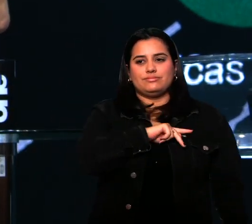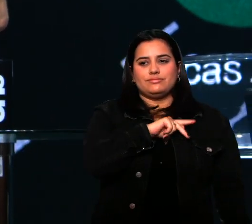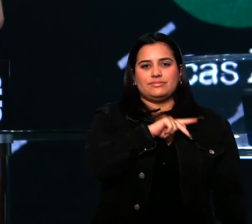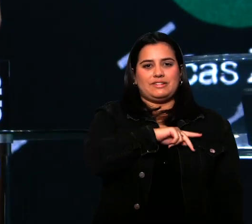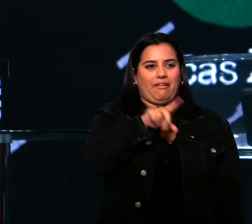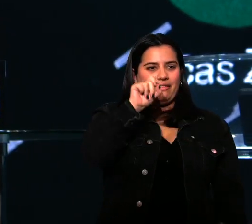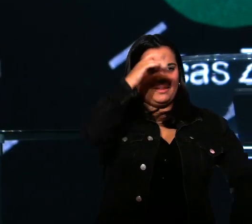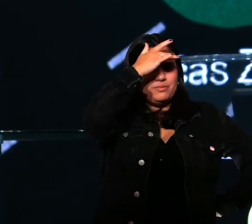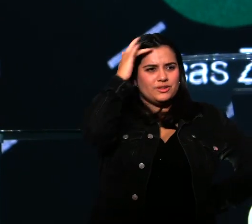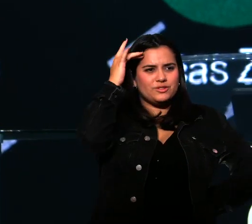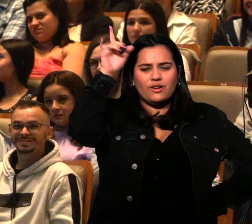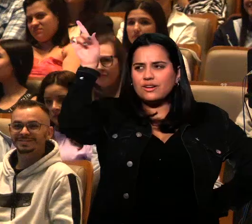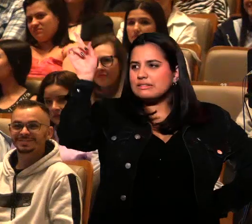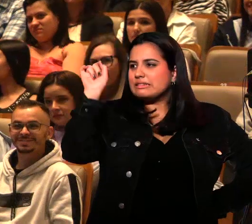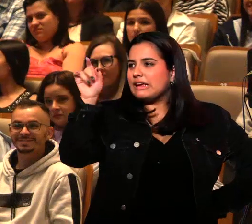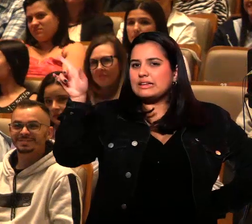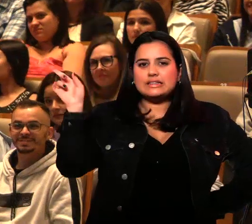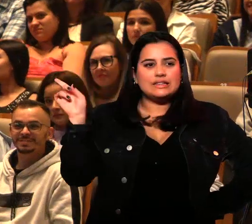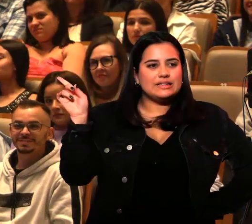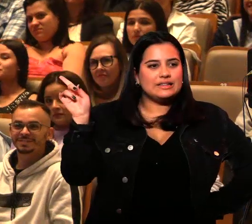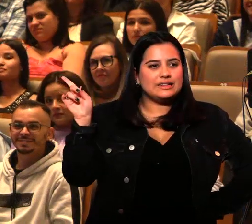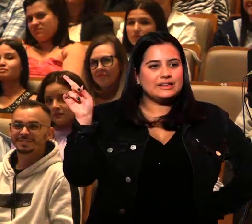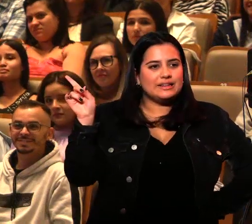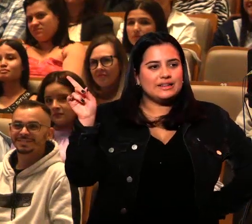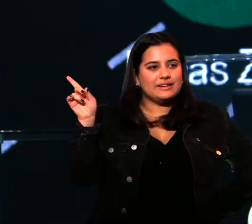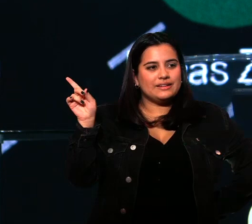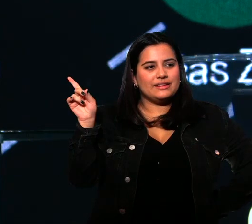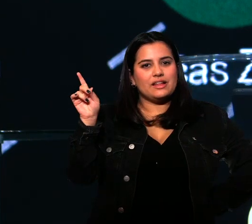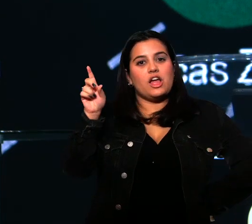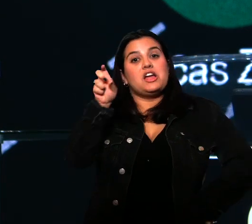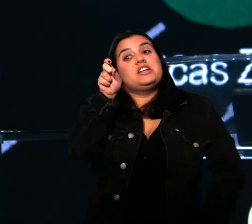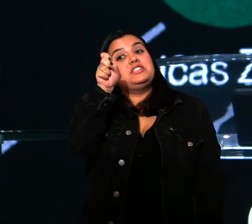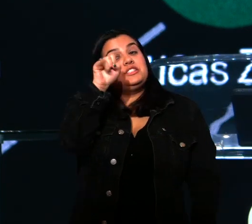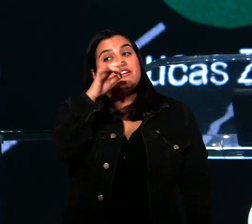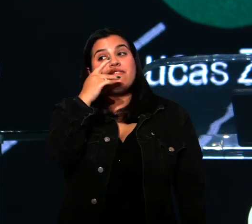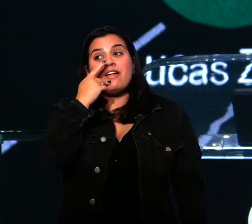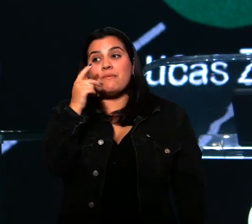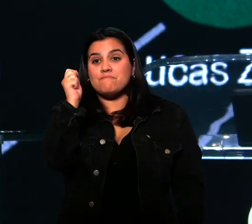Tem gente aí, não? Se vaiar, está causando divisão no corpo de Cristo, irmão.